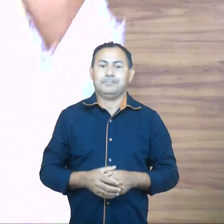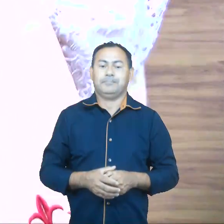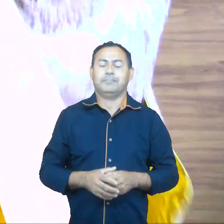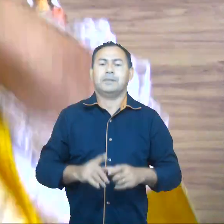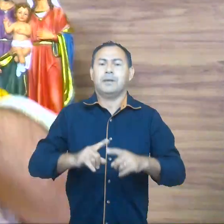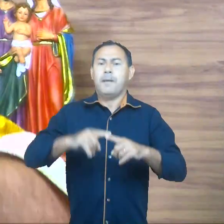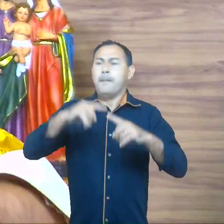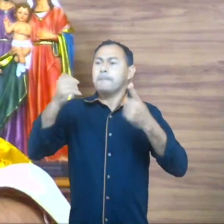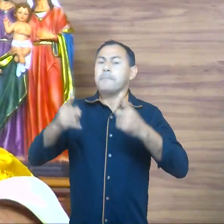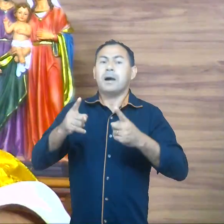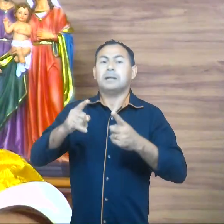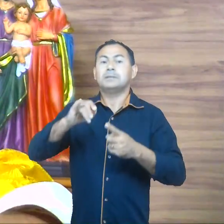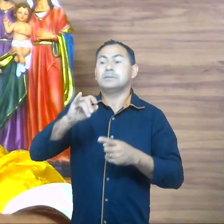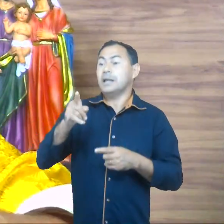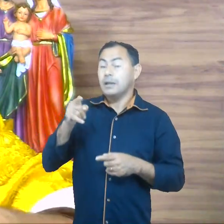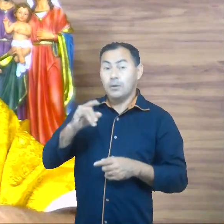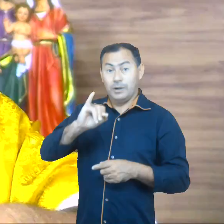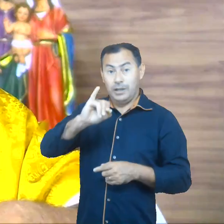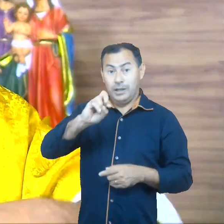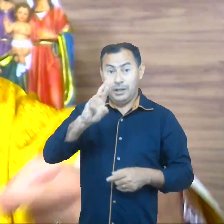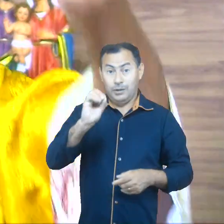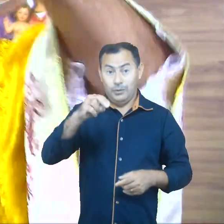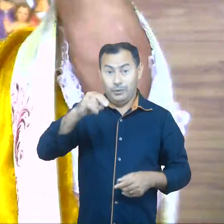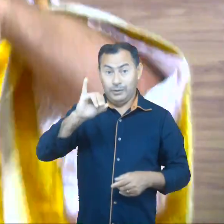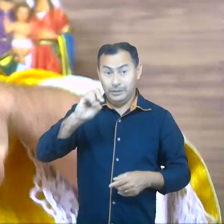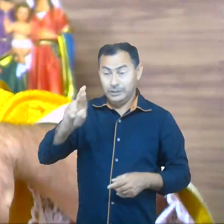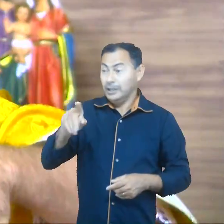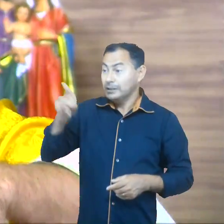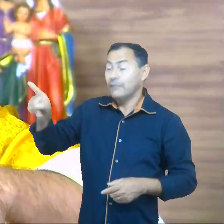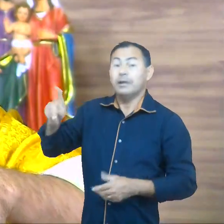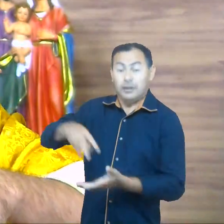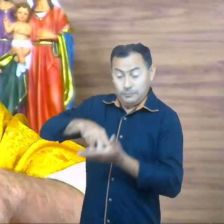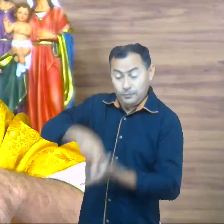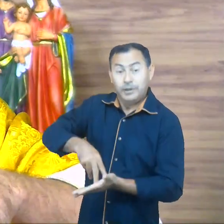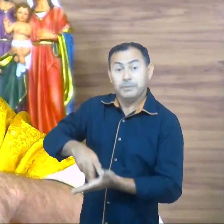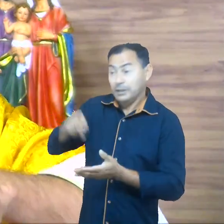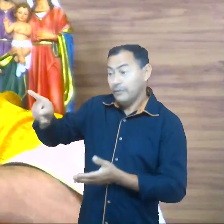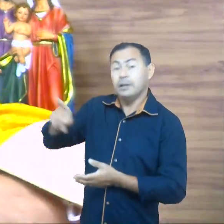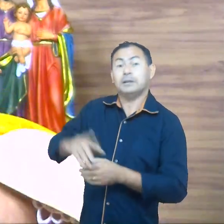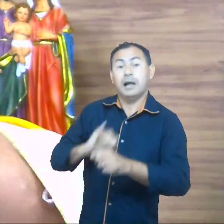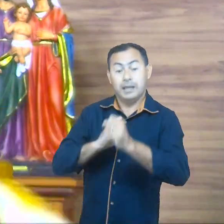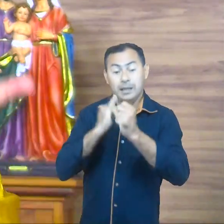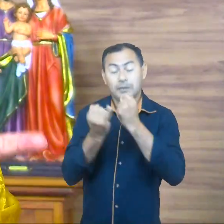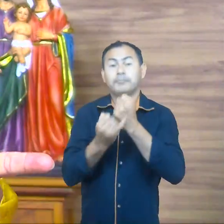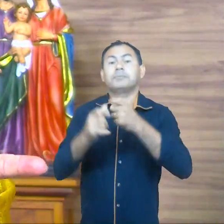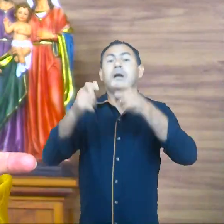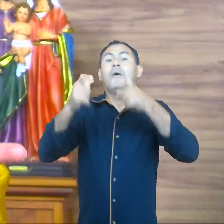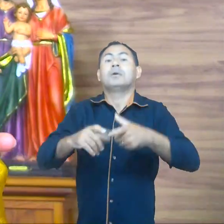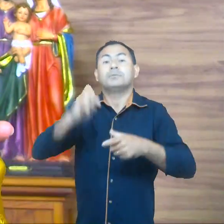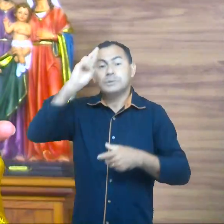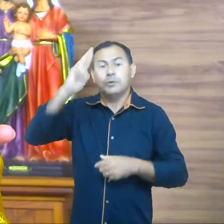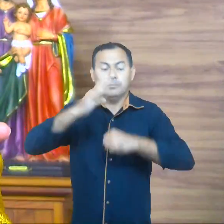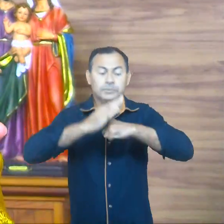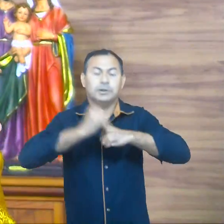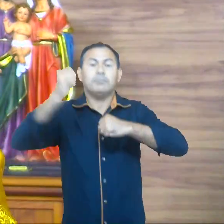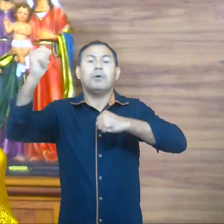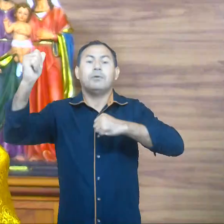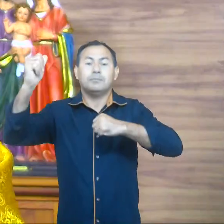Mas ele estava lá, ele estava firme, aonde o Senhor o